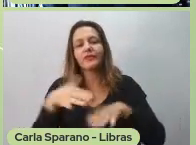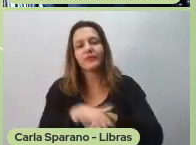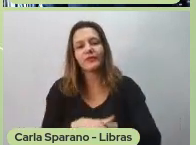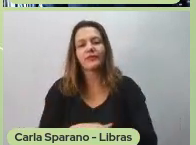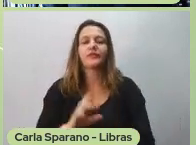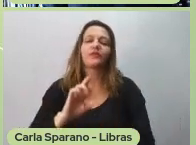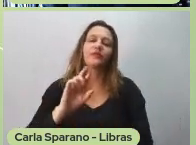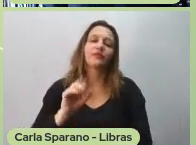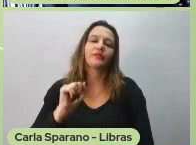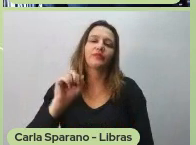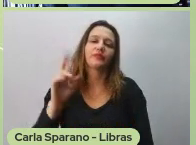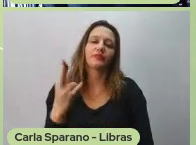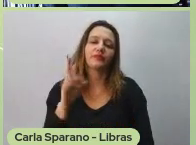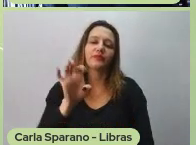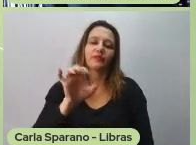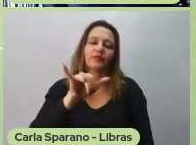é